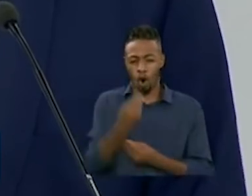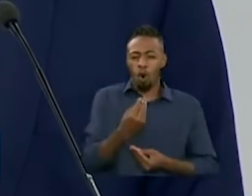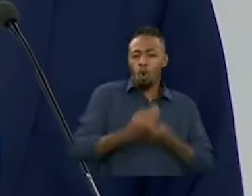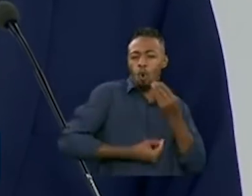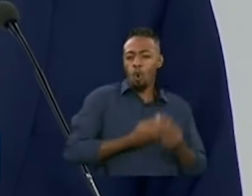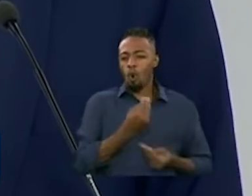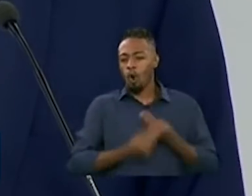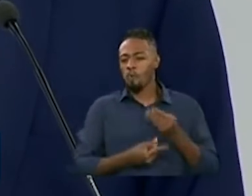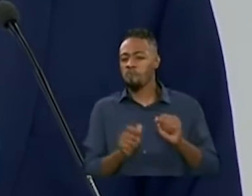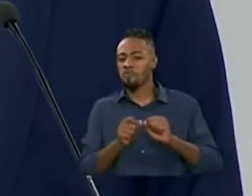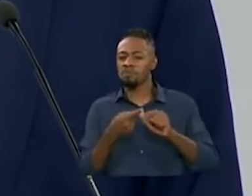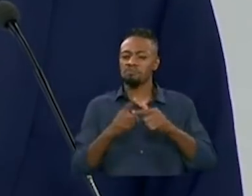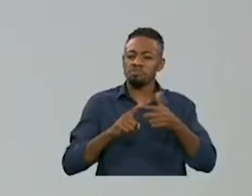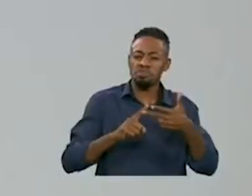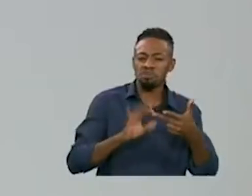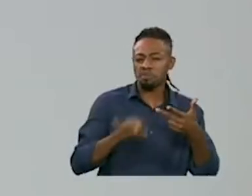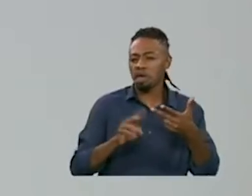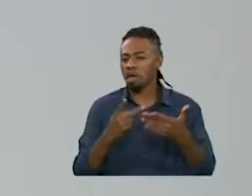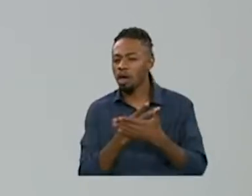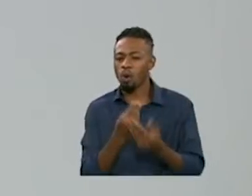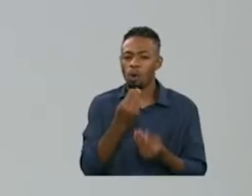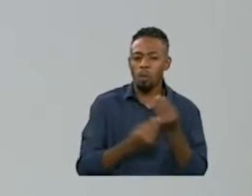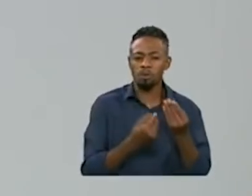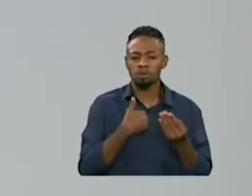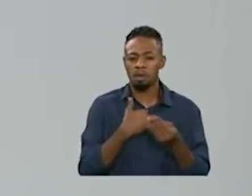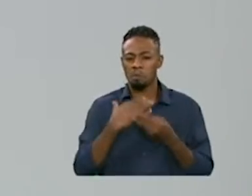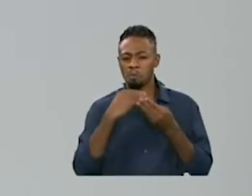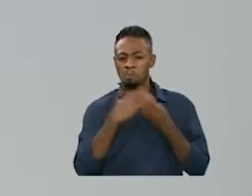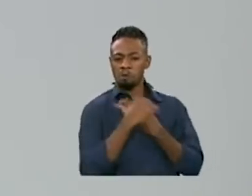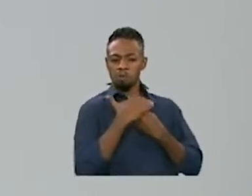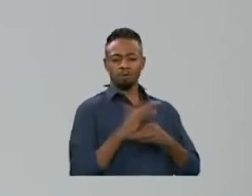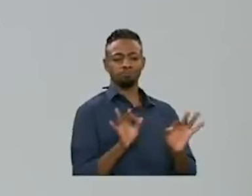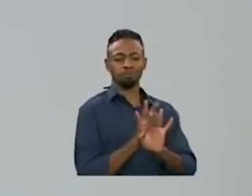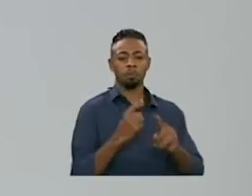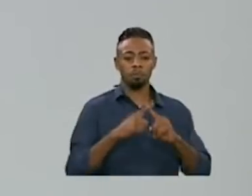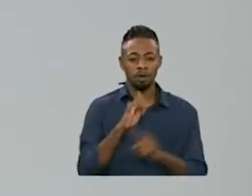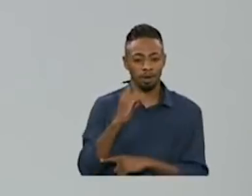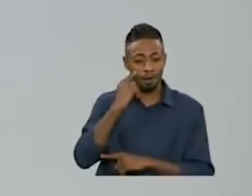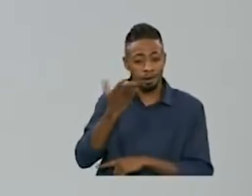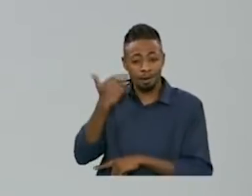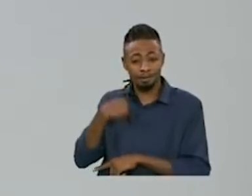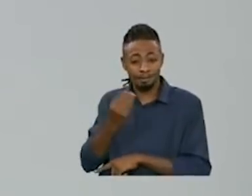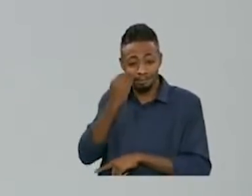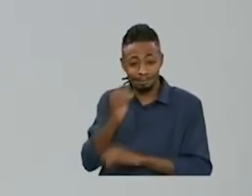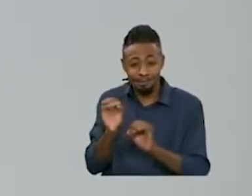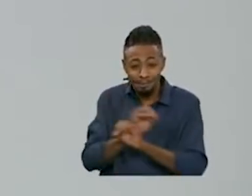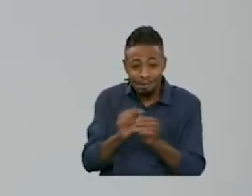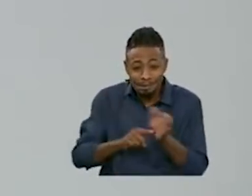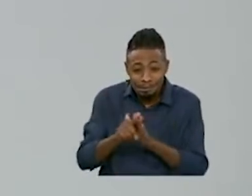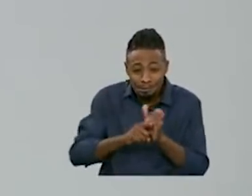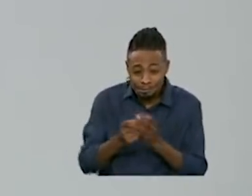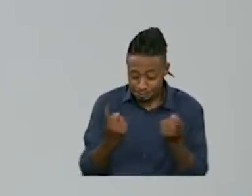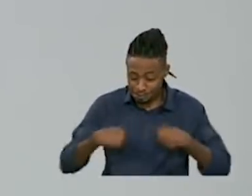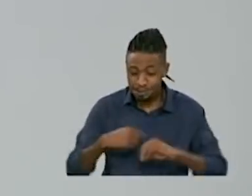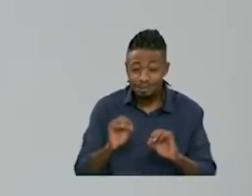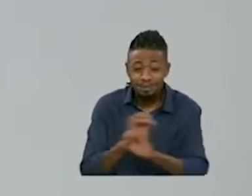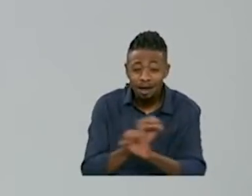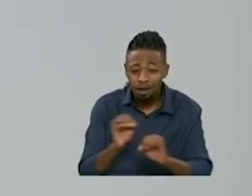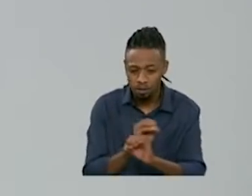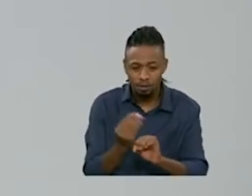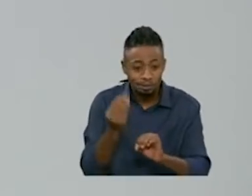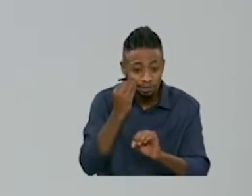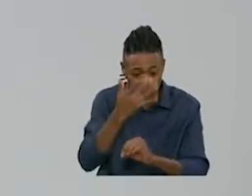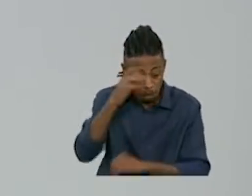feito ou deixado de fazer. É importante lembrar que nem havia testes disponíveis no mercado para